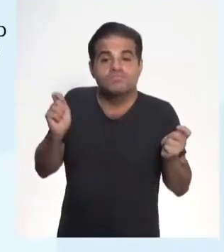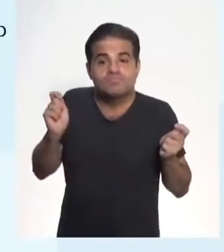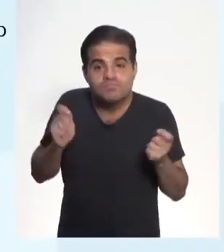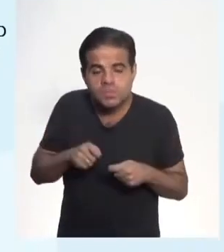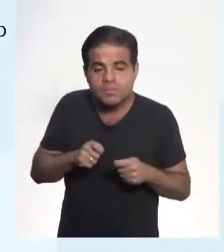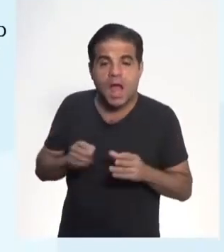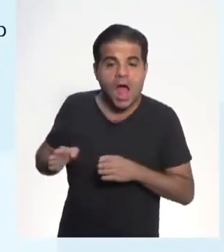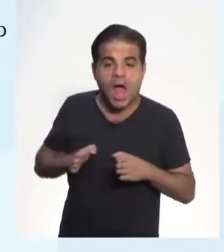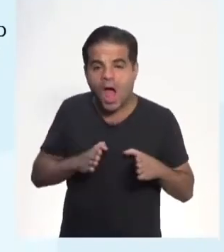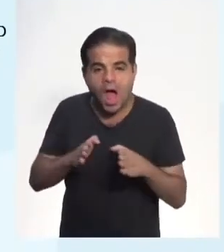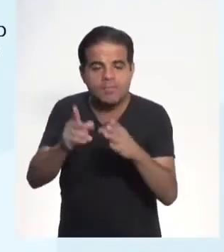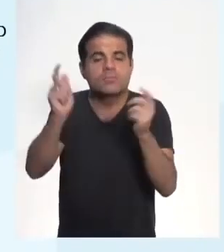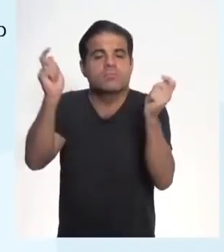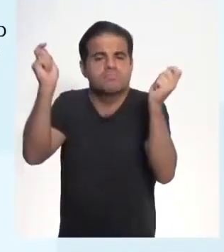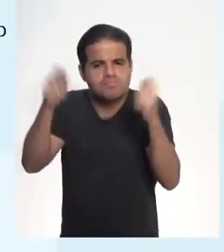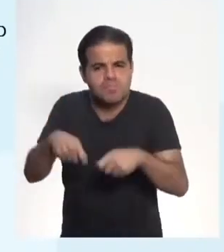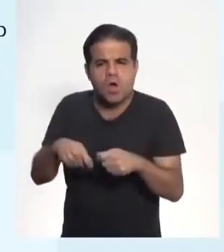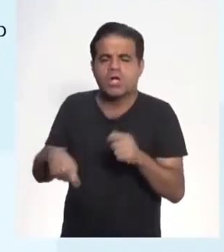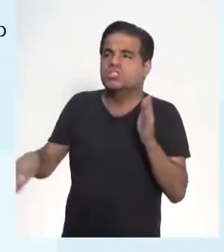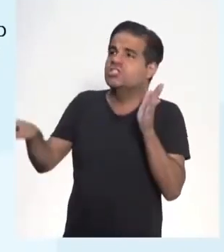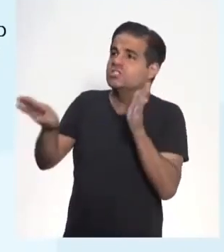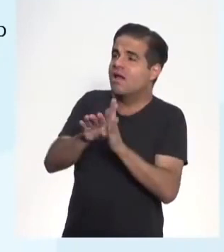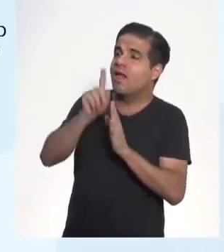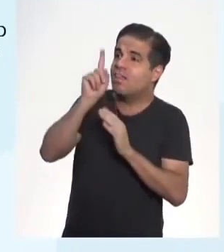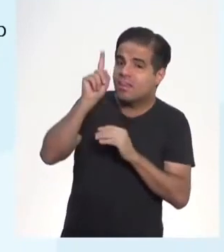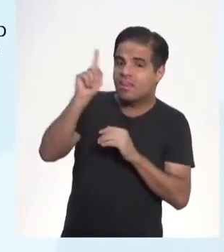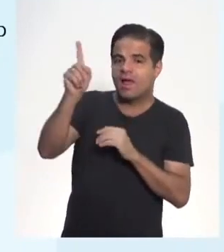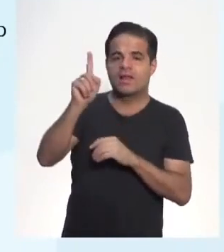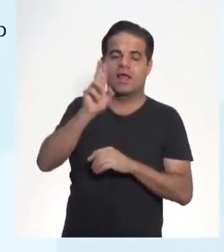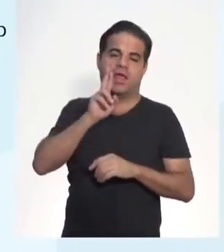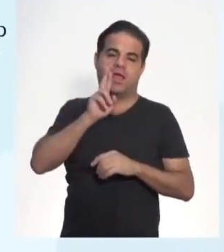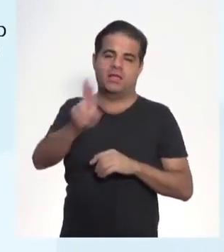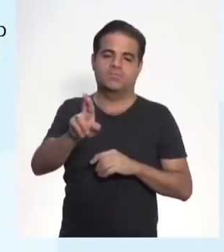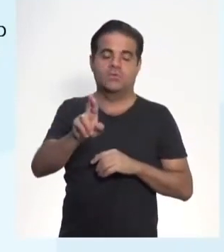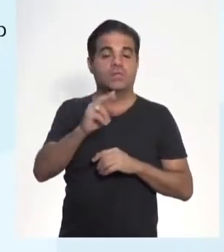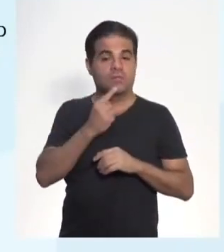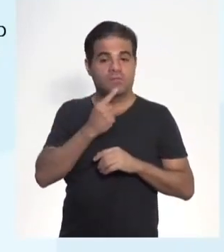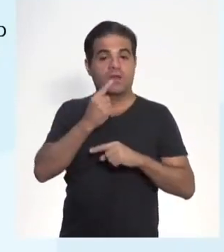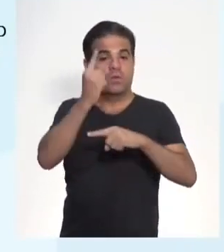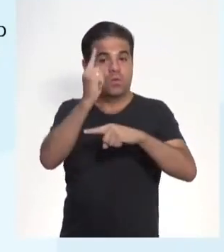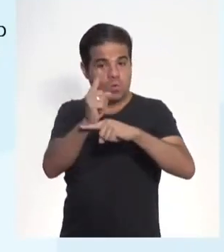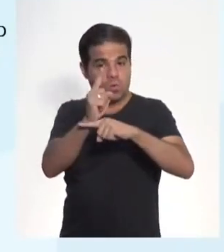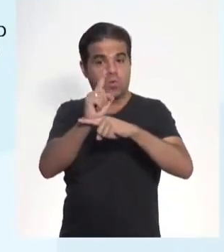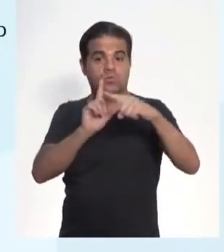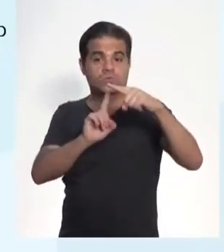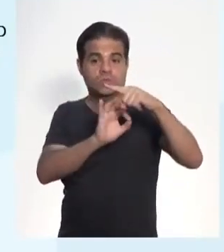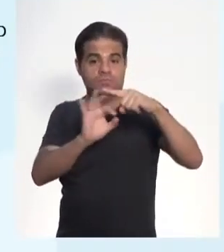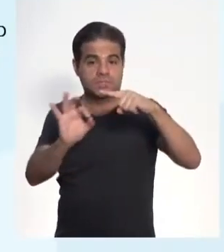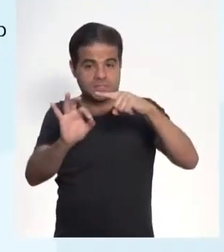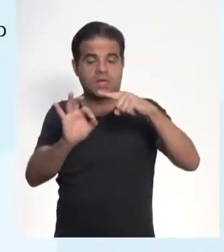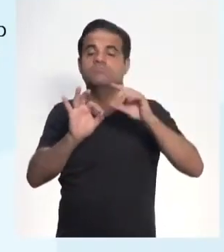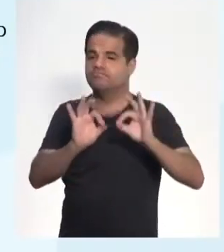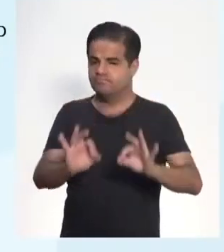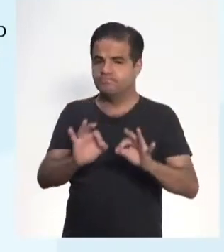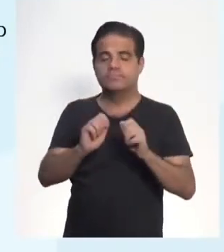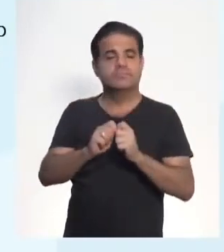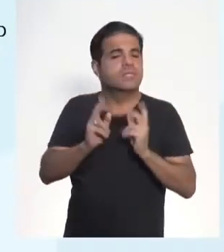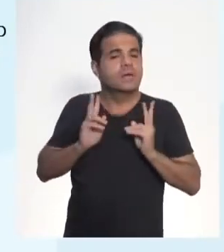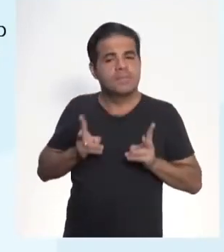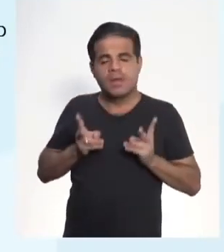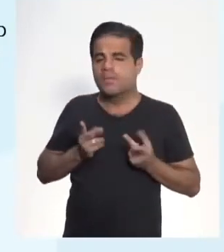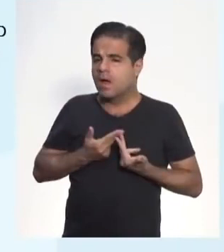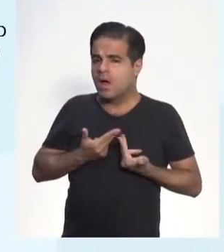alguns caminhos para chegar nessa resposta, tá? Estamos falando de 1/100, tá ok? E aí, fazendo a